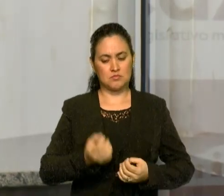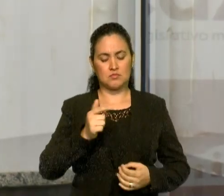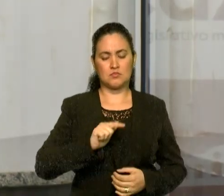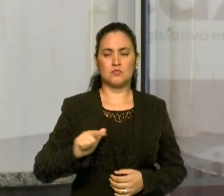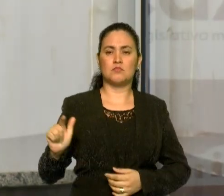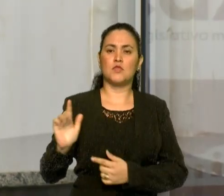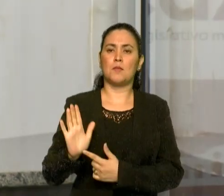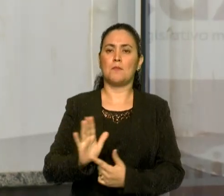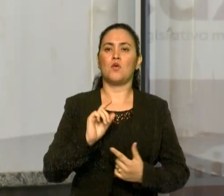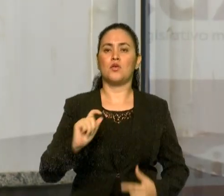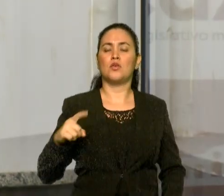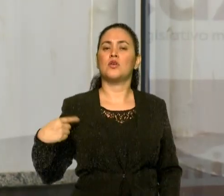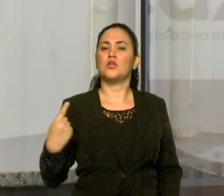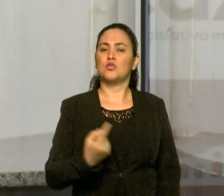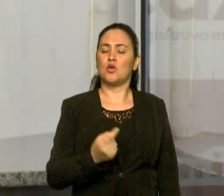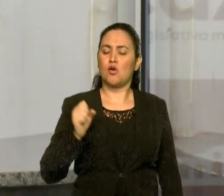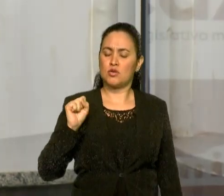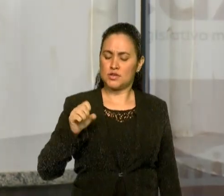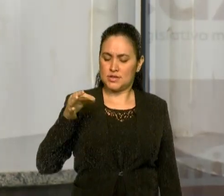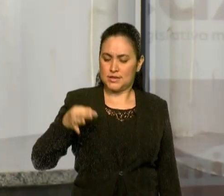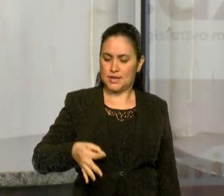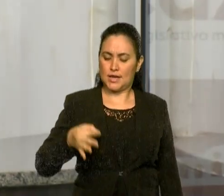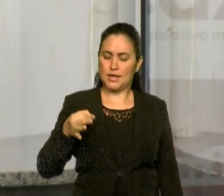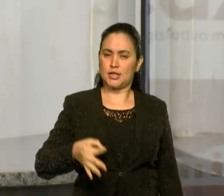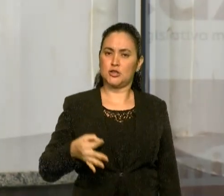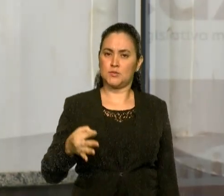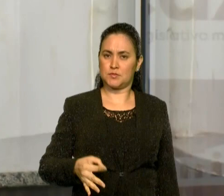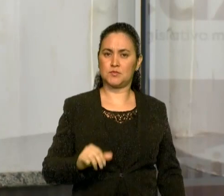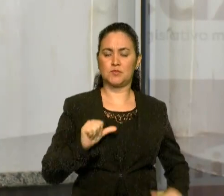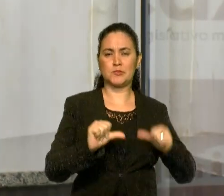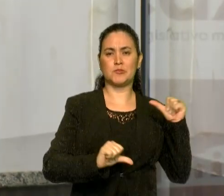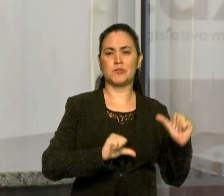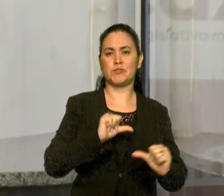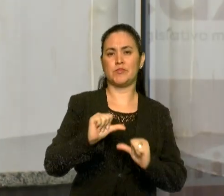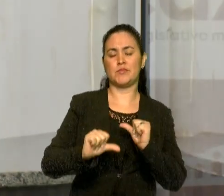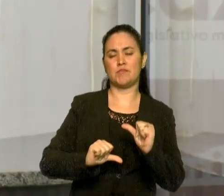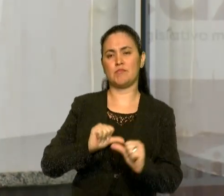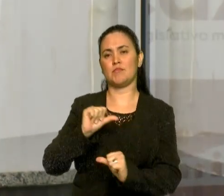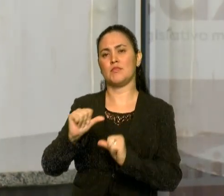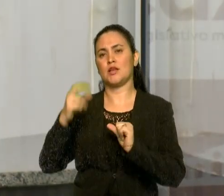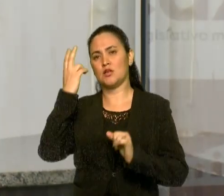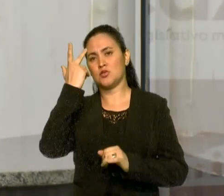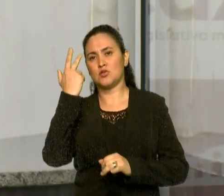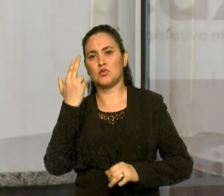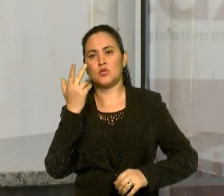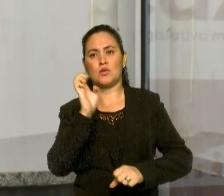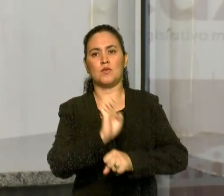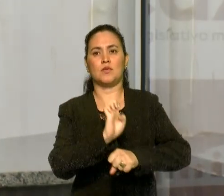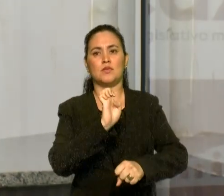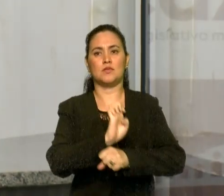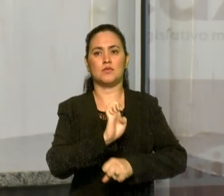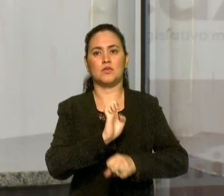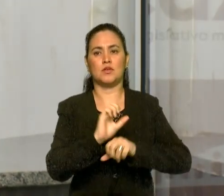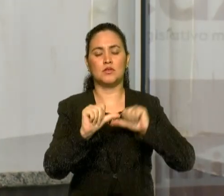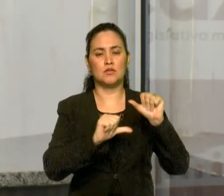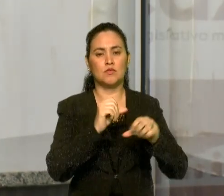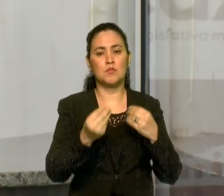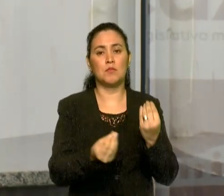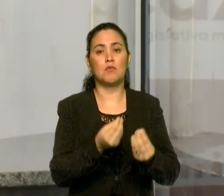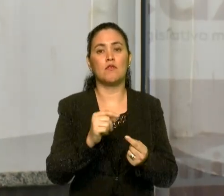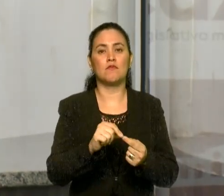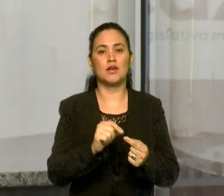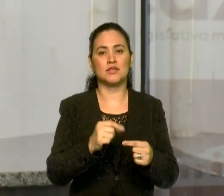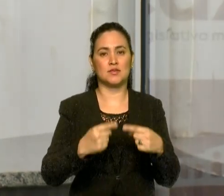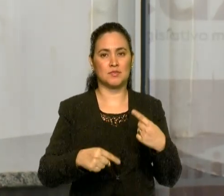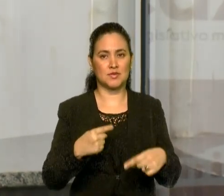presidente. Nós estamos no caminho certo, nós estamos mudando o rumo do nosso Estado, nós estamos mudando a forma de se fazer política,